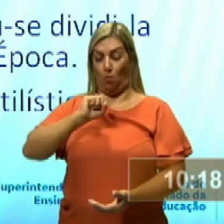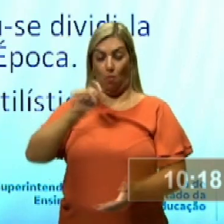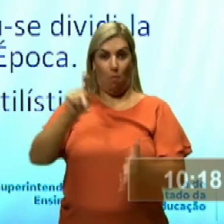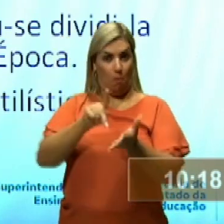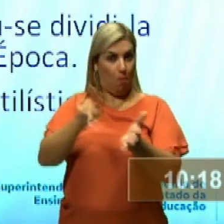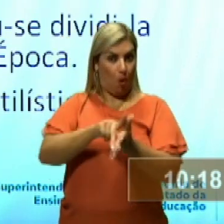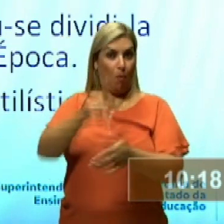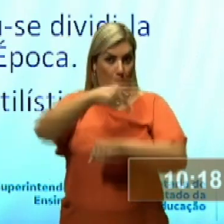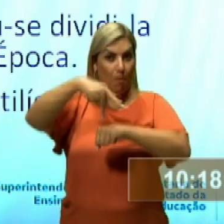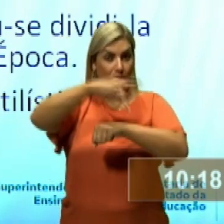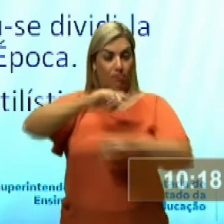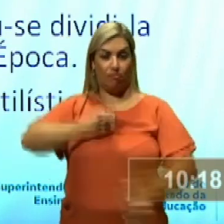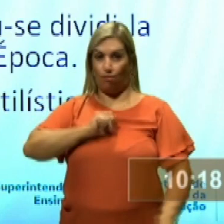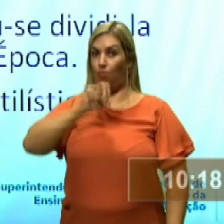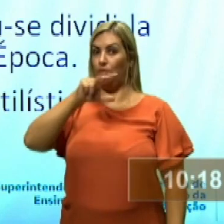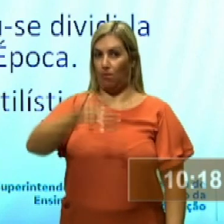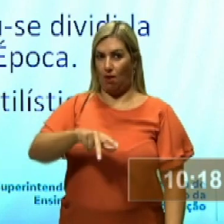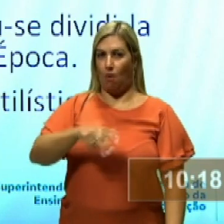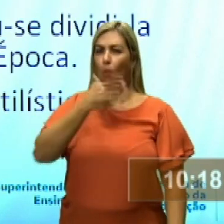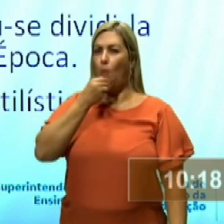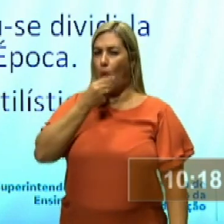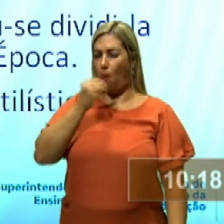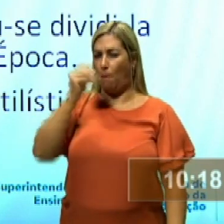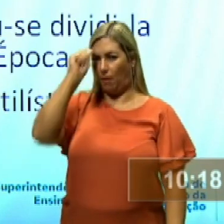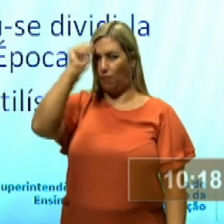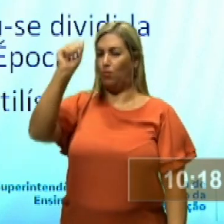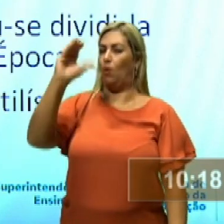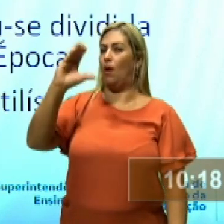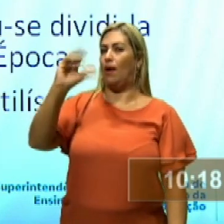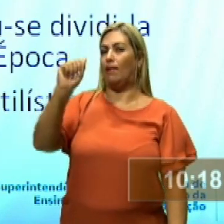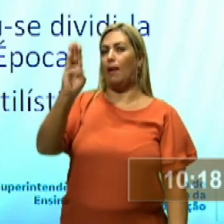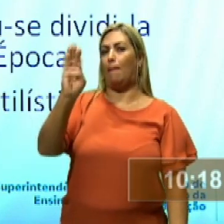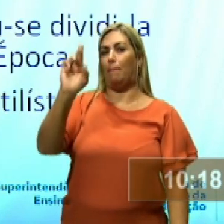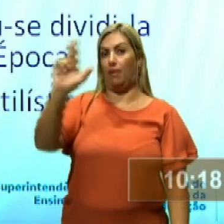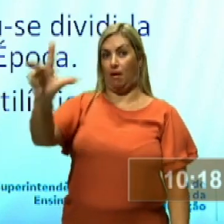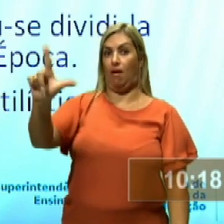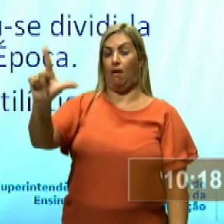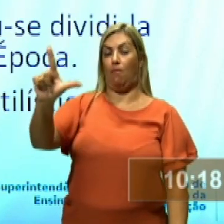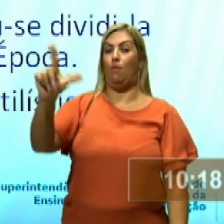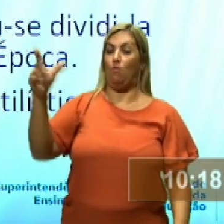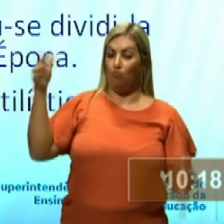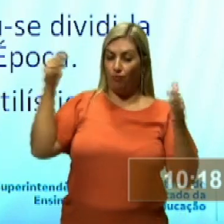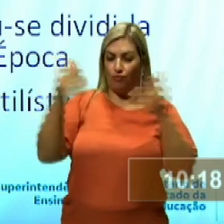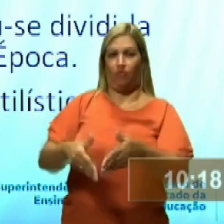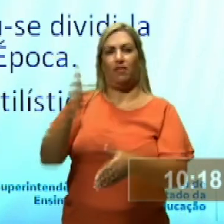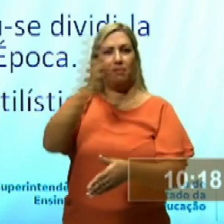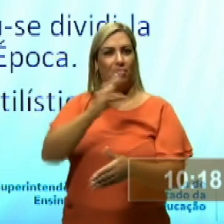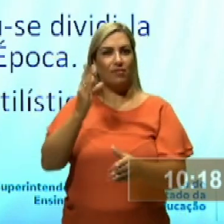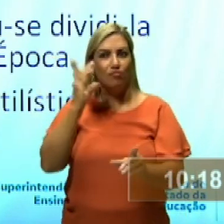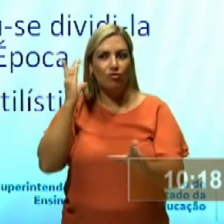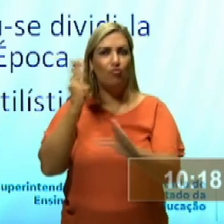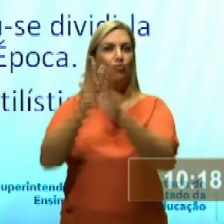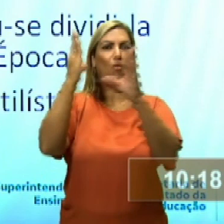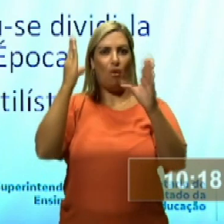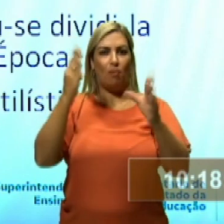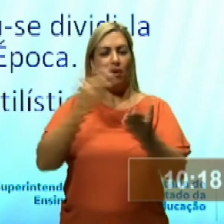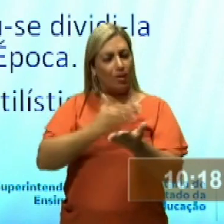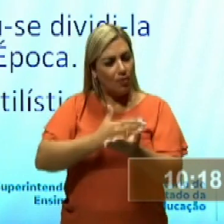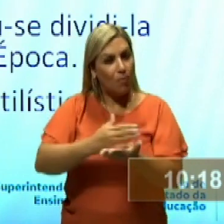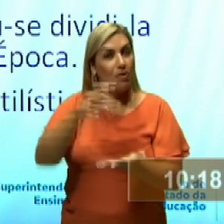portugal quando o cabral chega aqui no brasil descobre o brasil ele inicia um processo de colonização